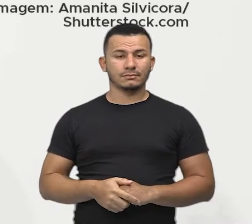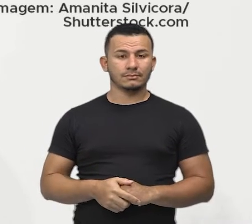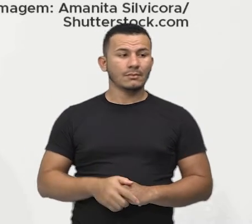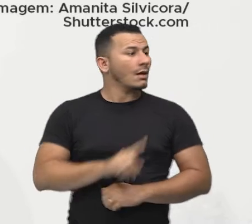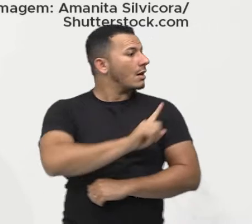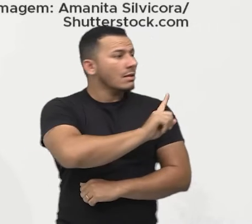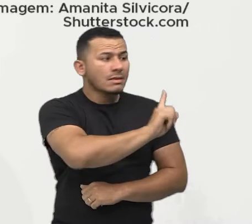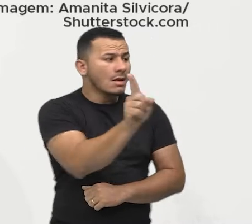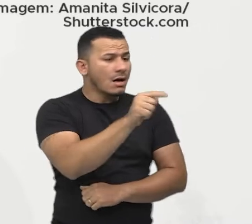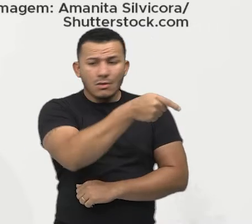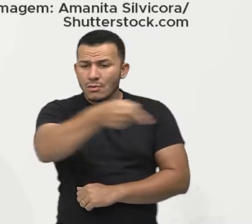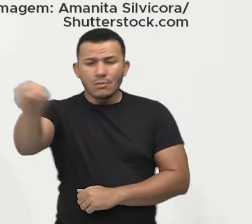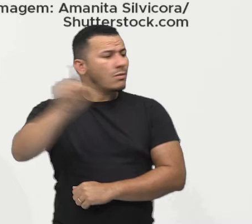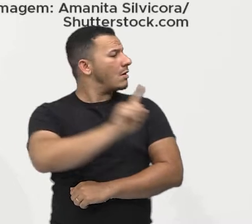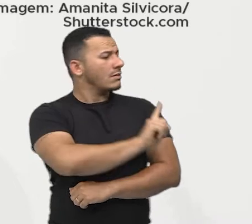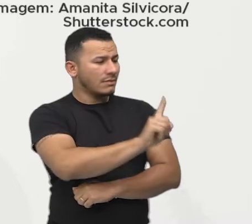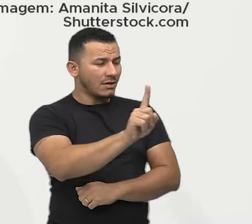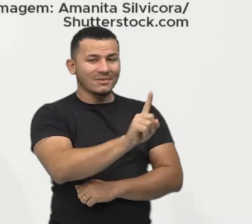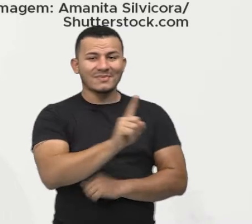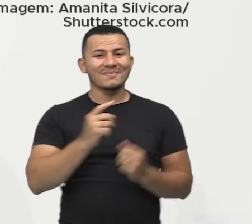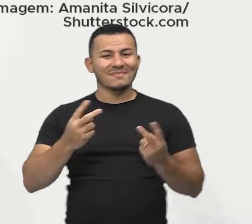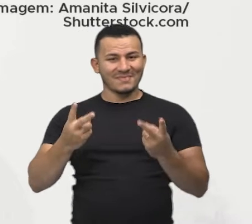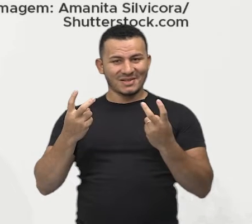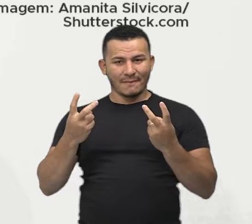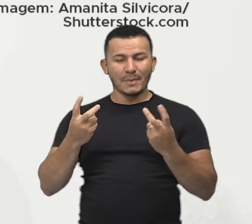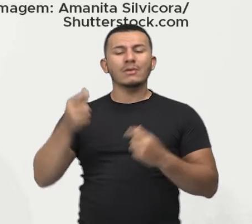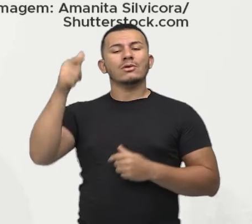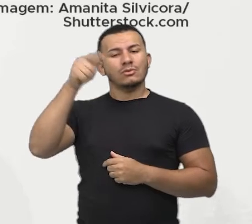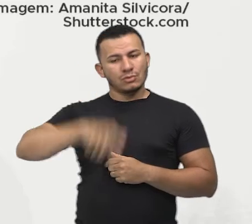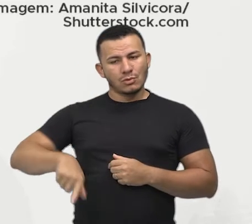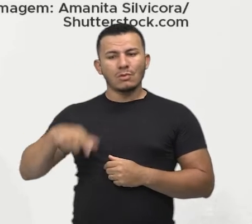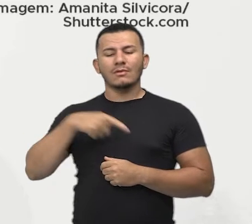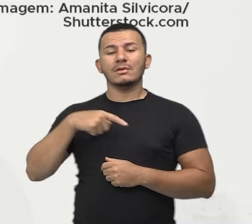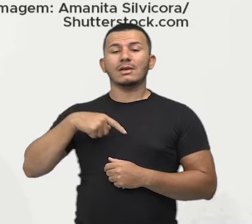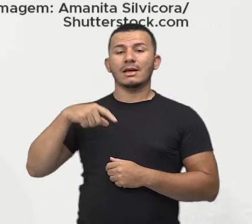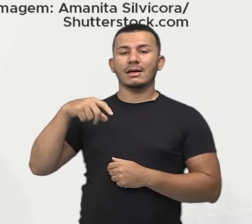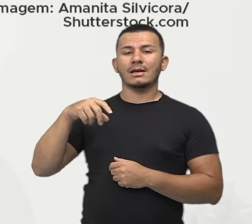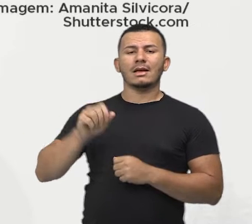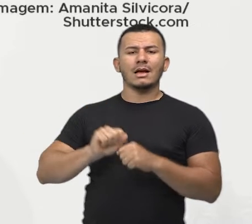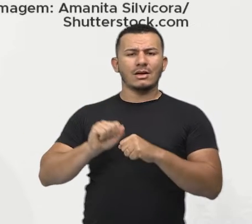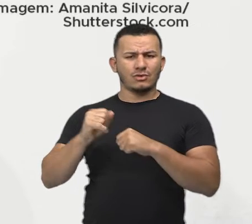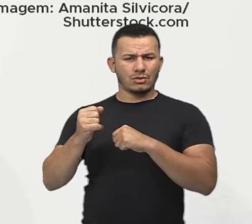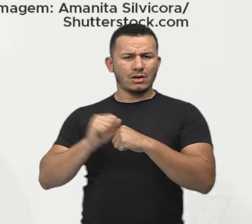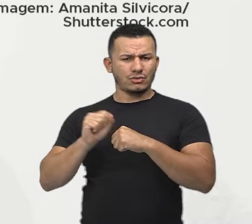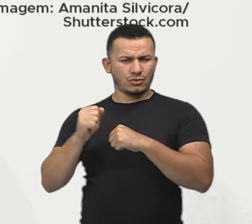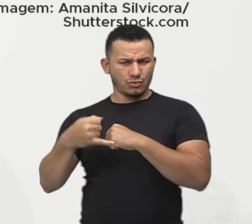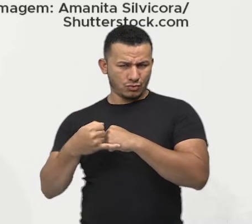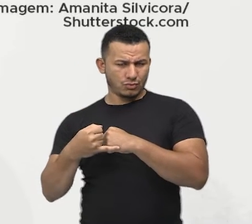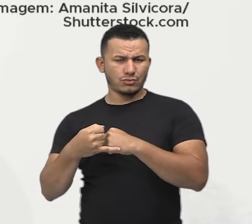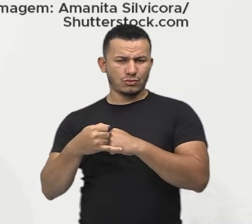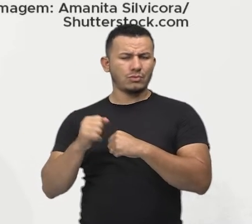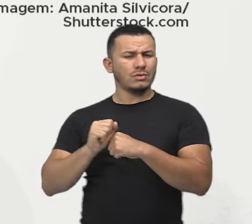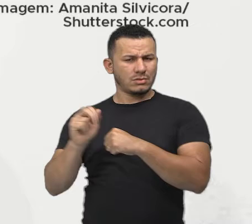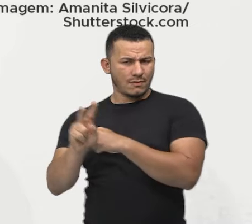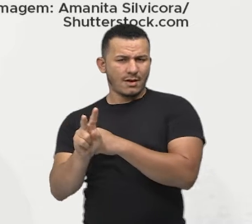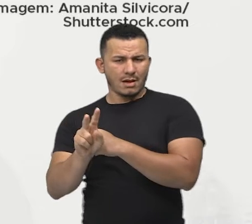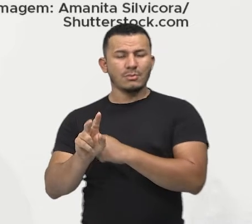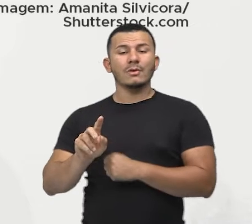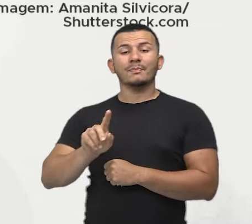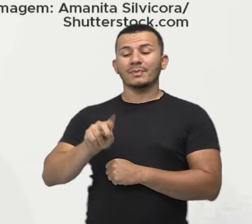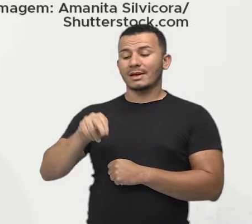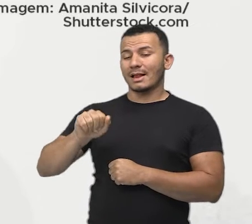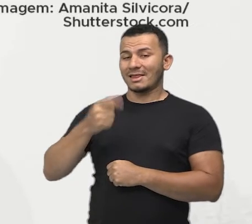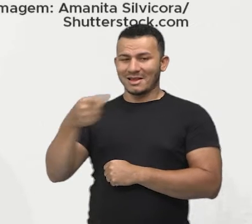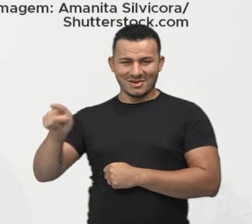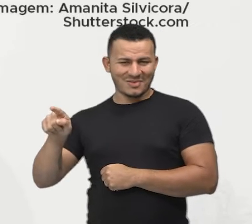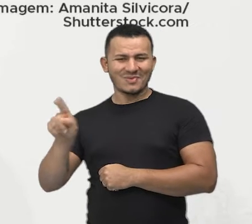observem, não vá por ali. Mais uma vez, a gente tem aqui o adjunto adverbial, ou seja, o advérbio de negação,